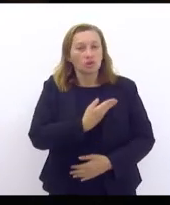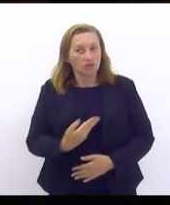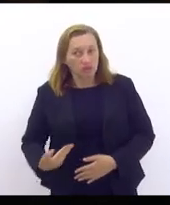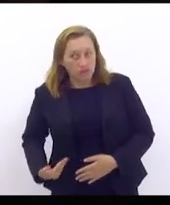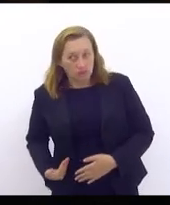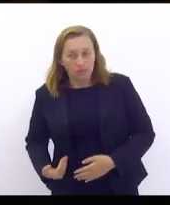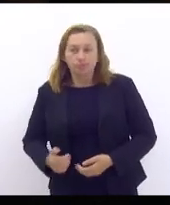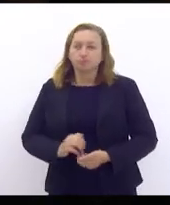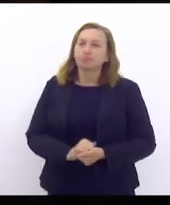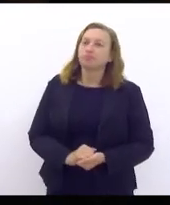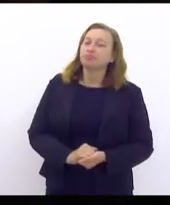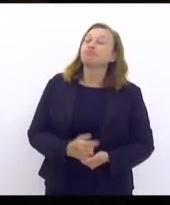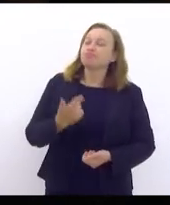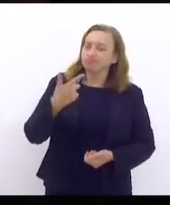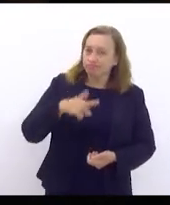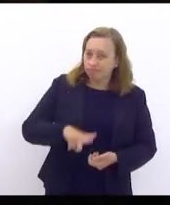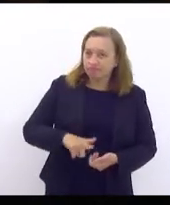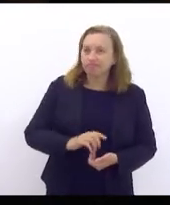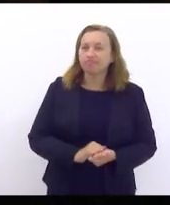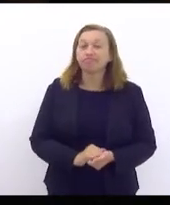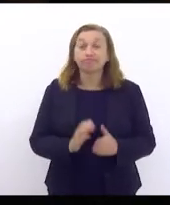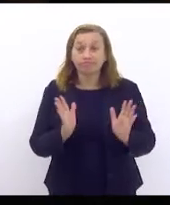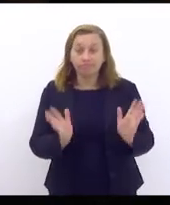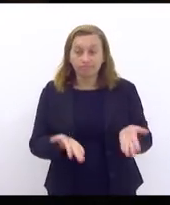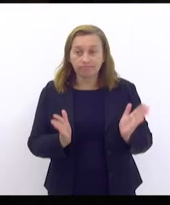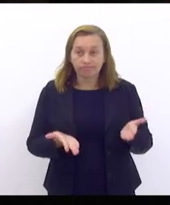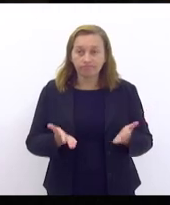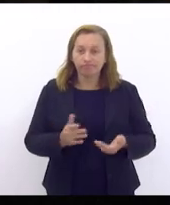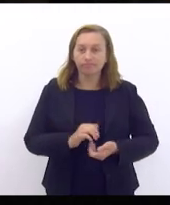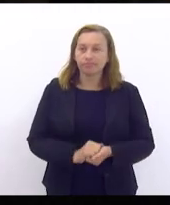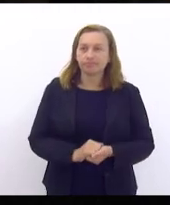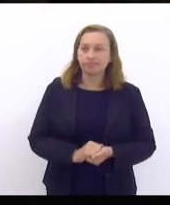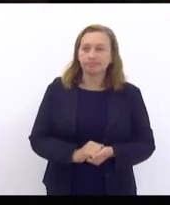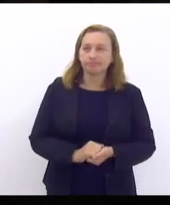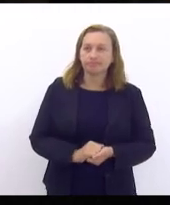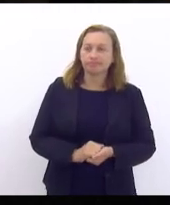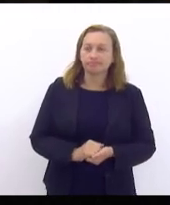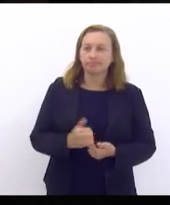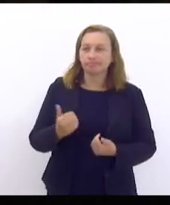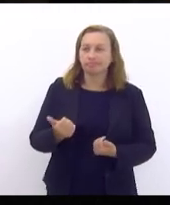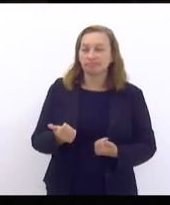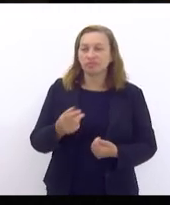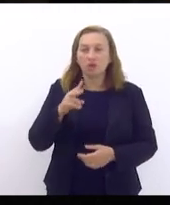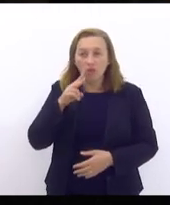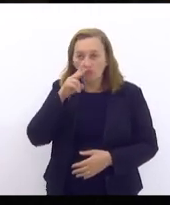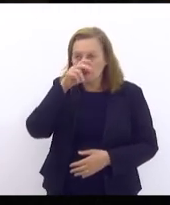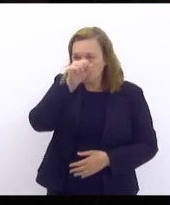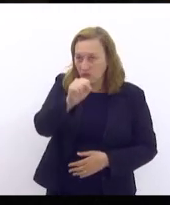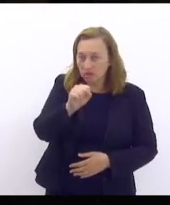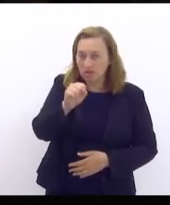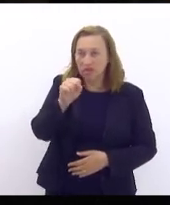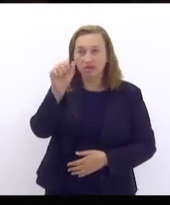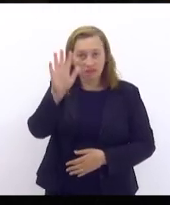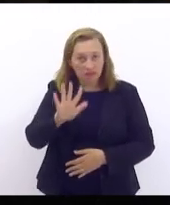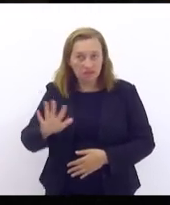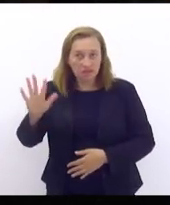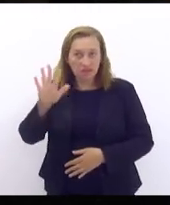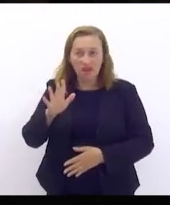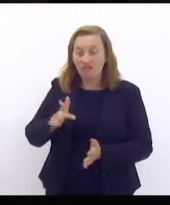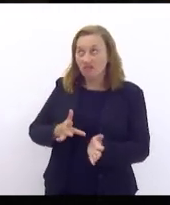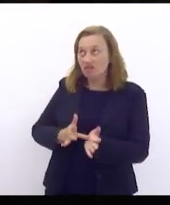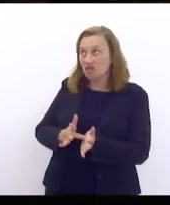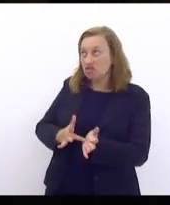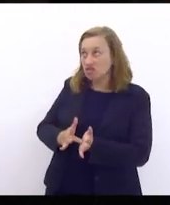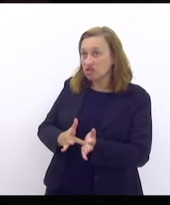governador, de novo, e agora com o aparato federal, com a Força Nacional, está fingindo